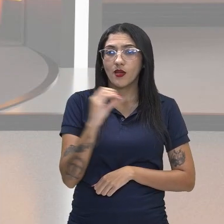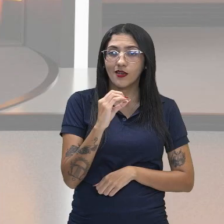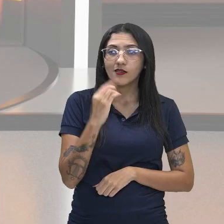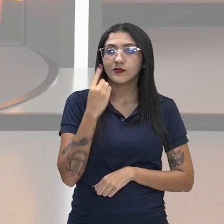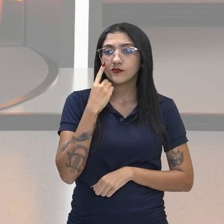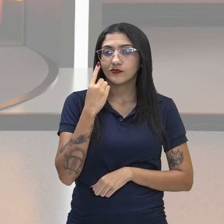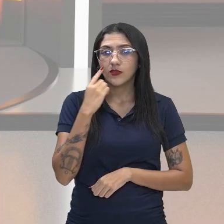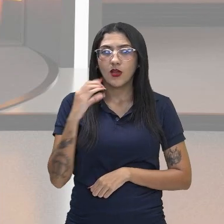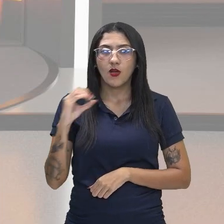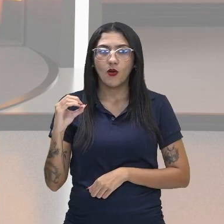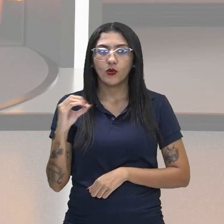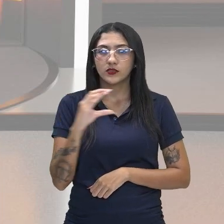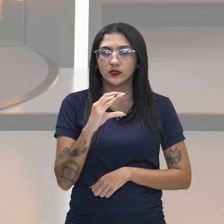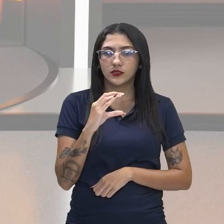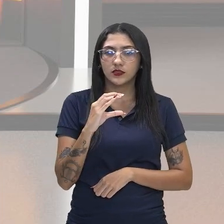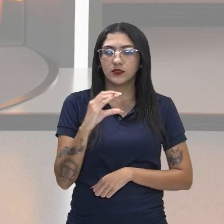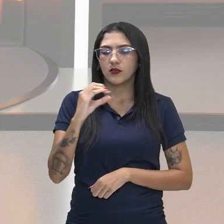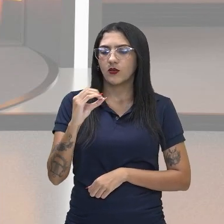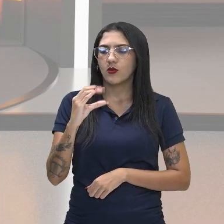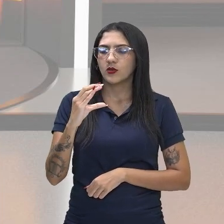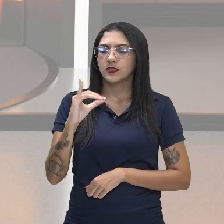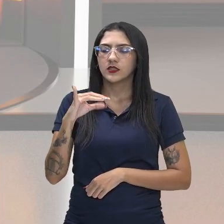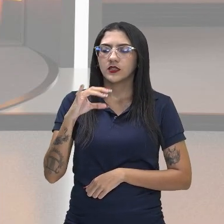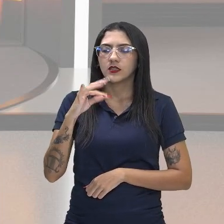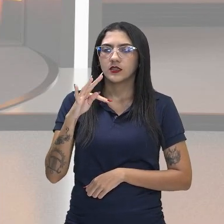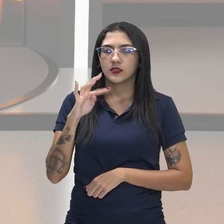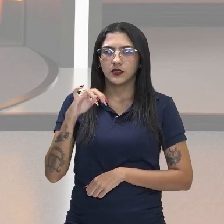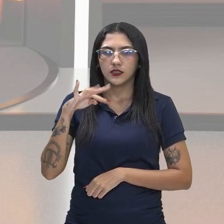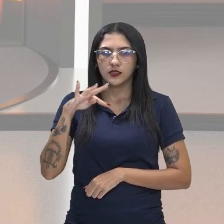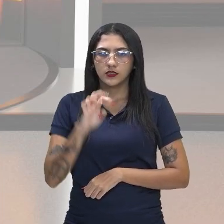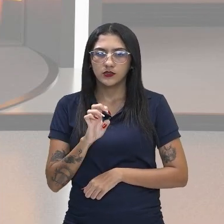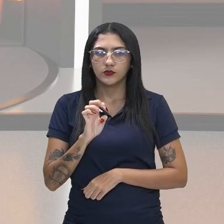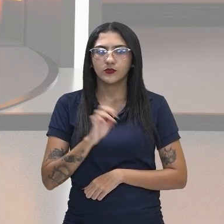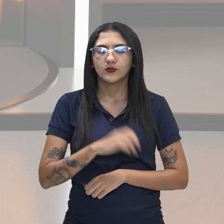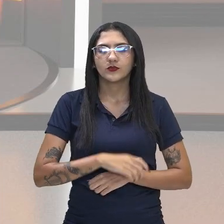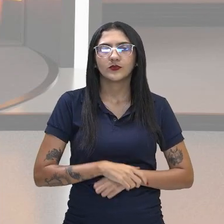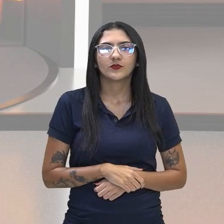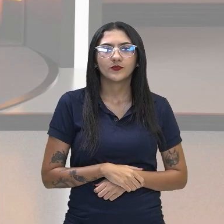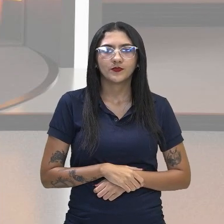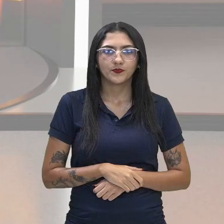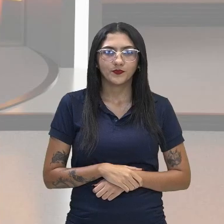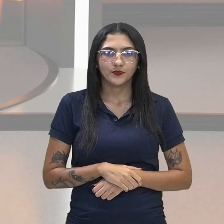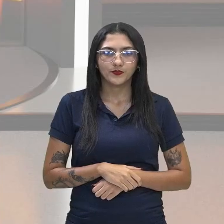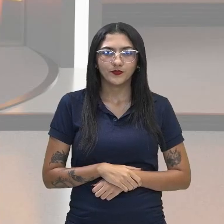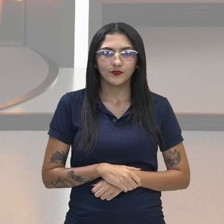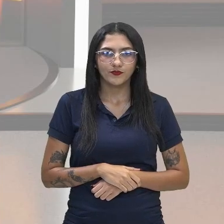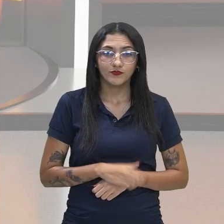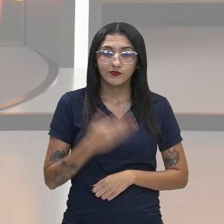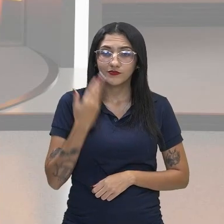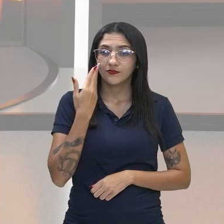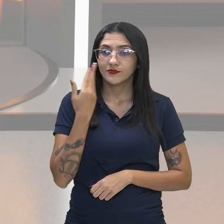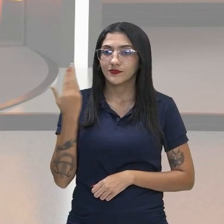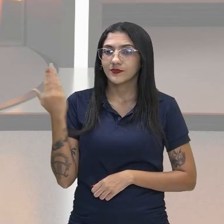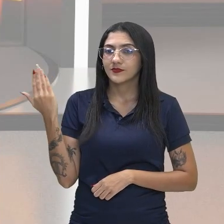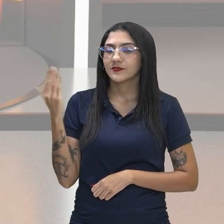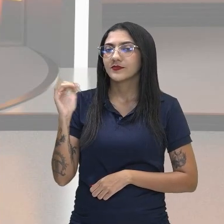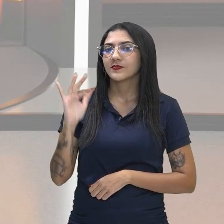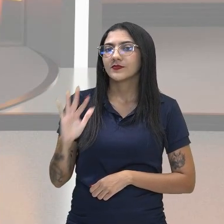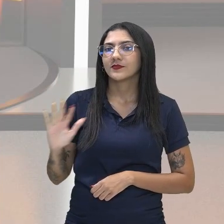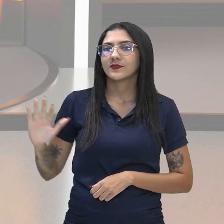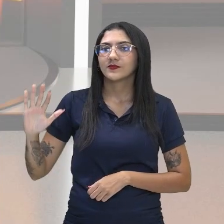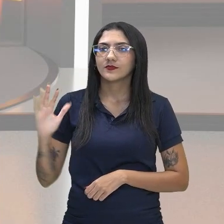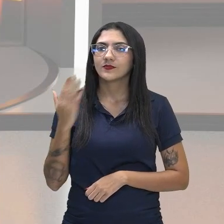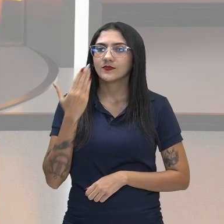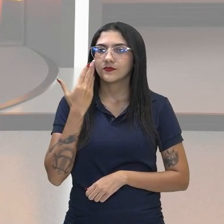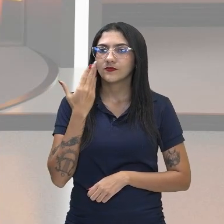ocidental ou ocidente, tá bom? Então aí, para vocês entenderem. Vamos verificar agora o mapinha. E aí no mapa nós